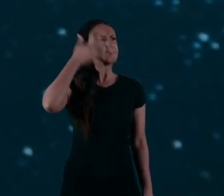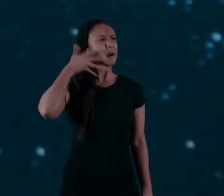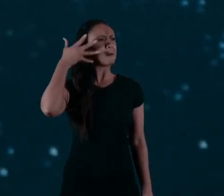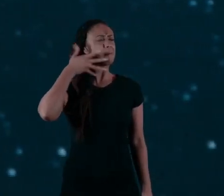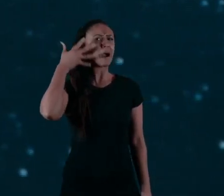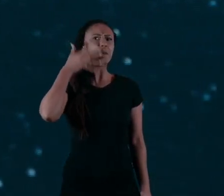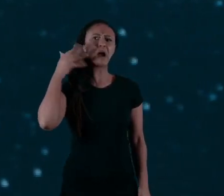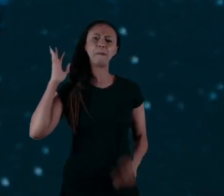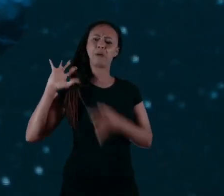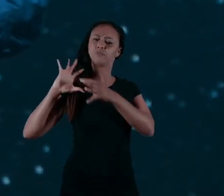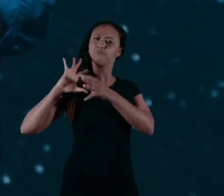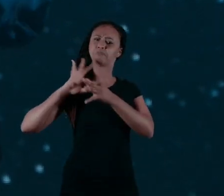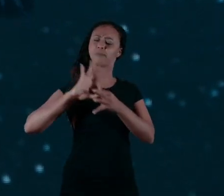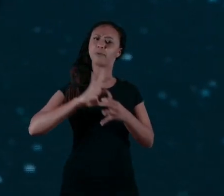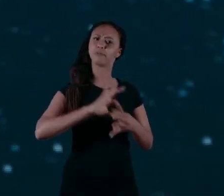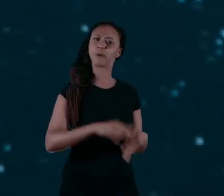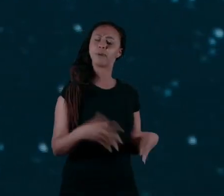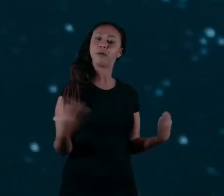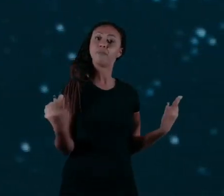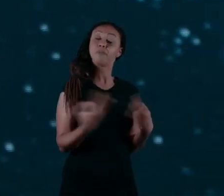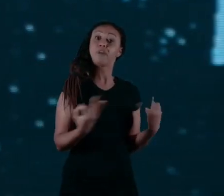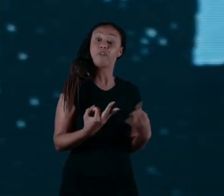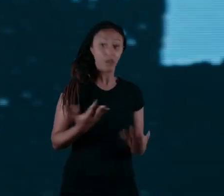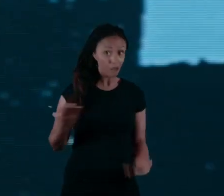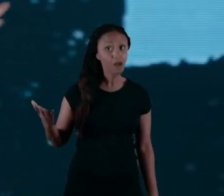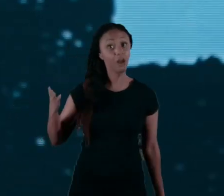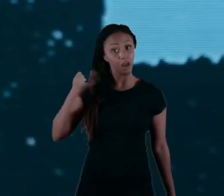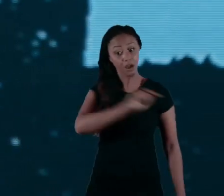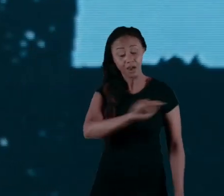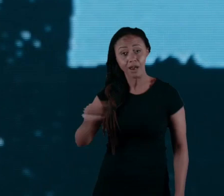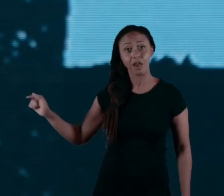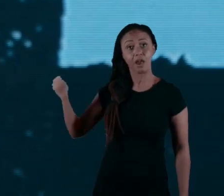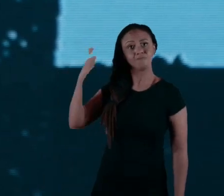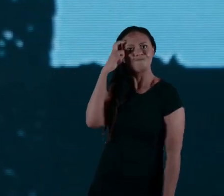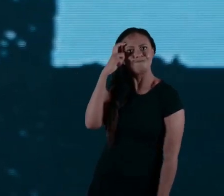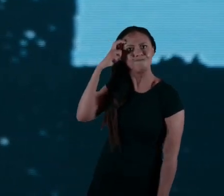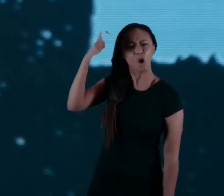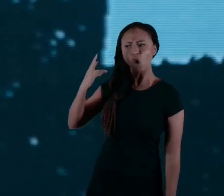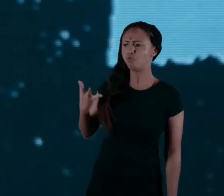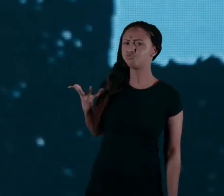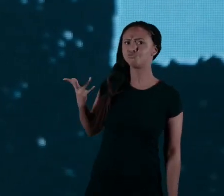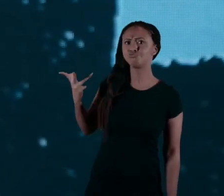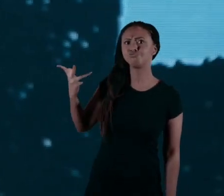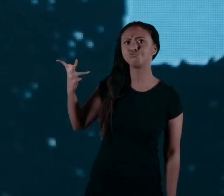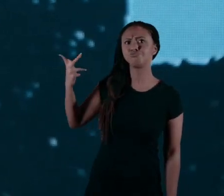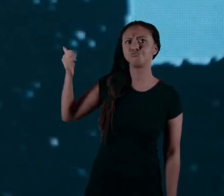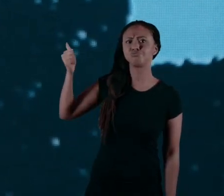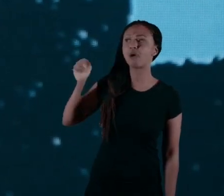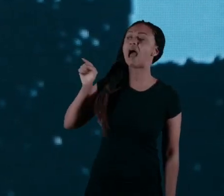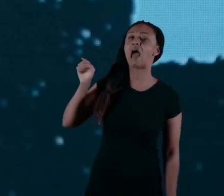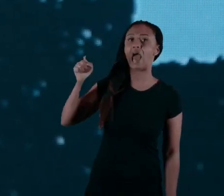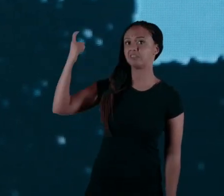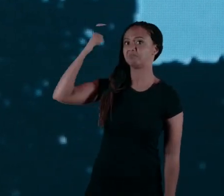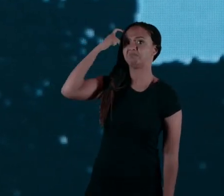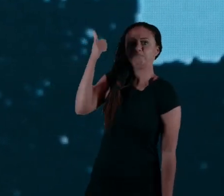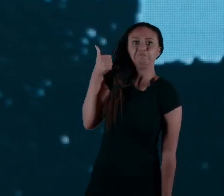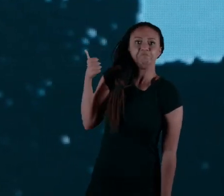retórica. São pessoas brilhantes que são vistas como pessoas de uma mente